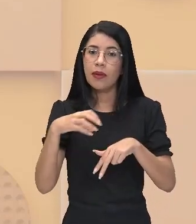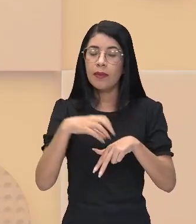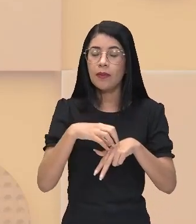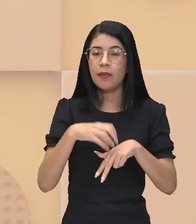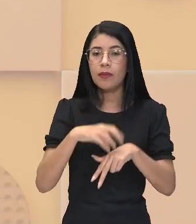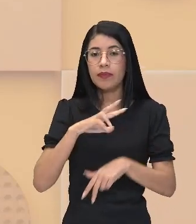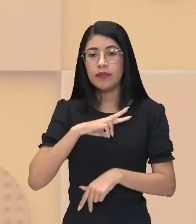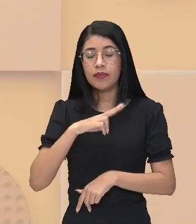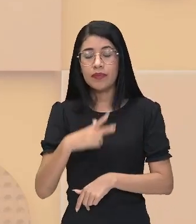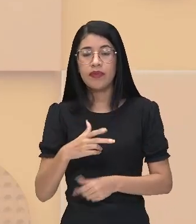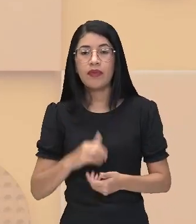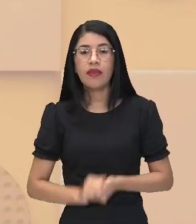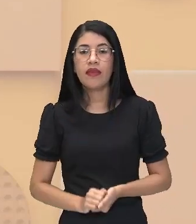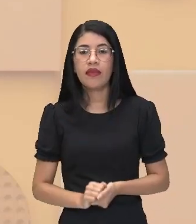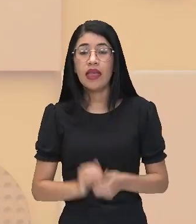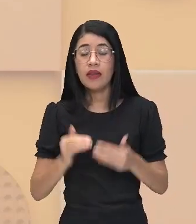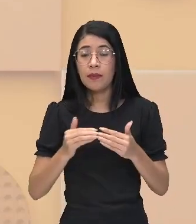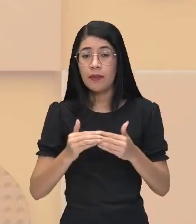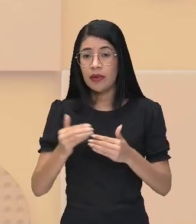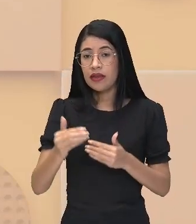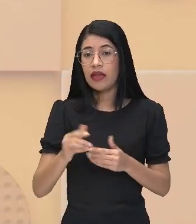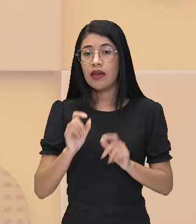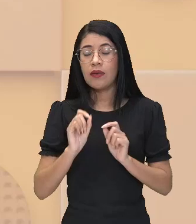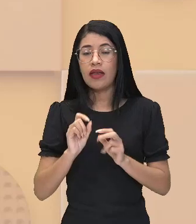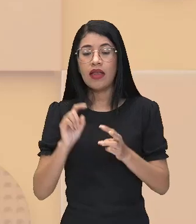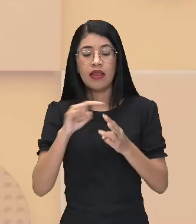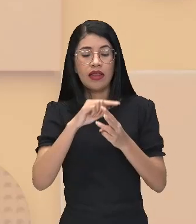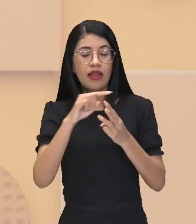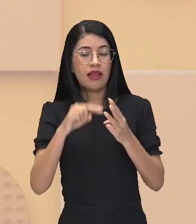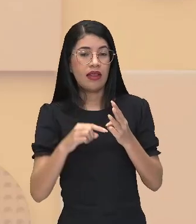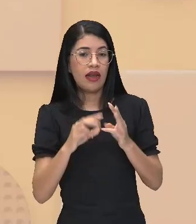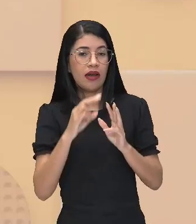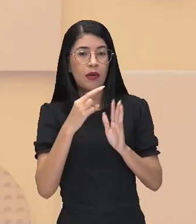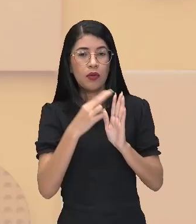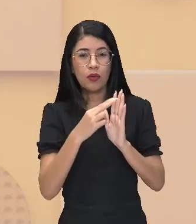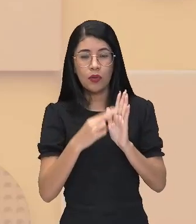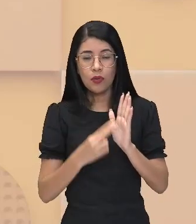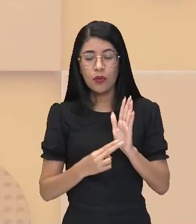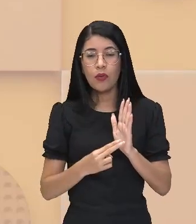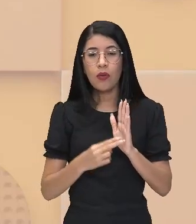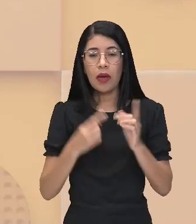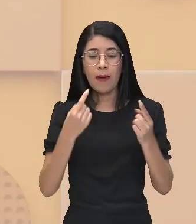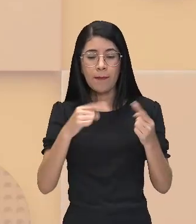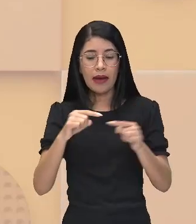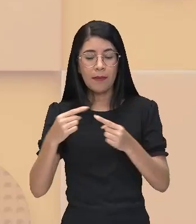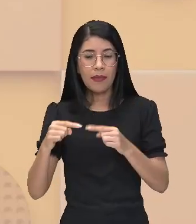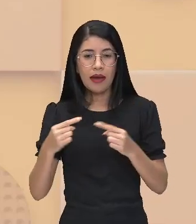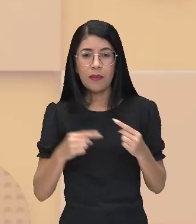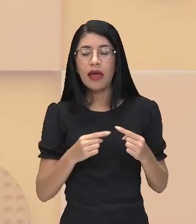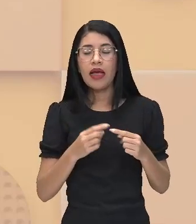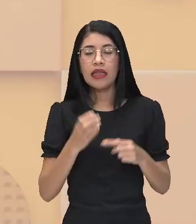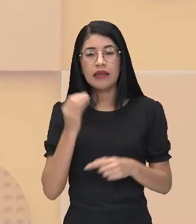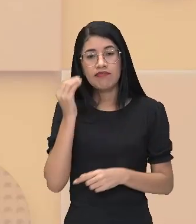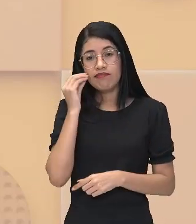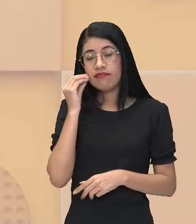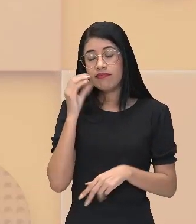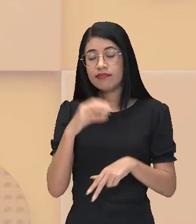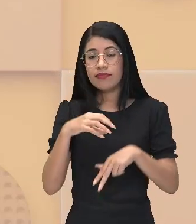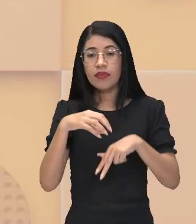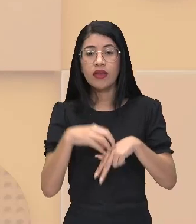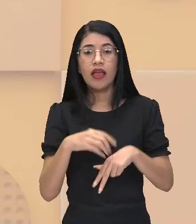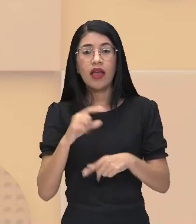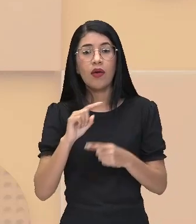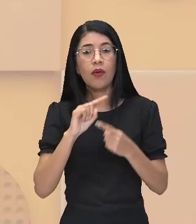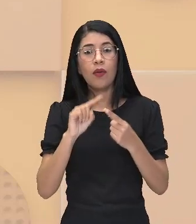português. Nesse momento, vão se levantar 3 nomes disputando o trono, reivindicando o trono, e um deles é